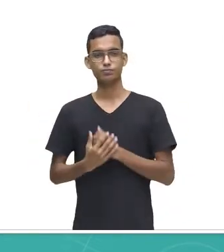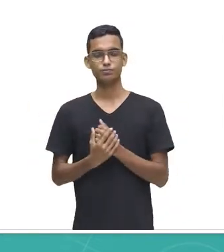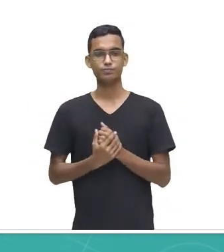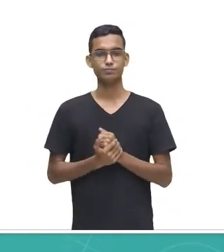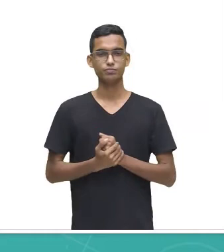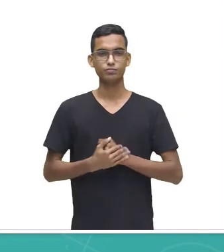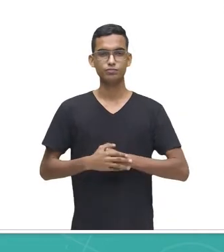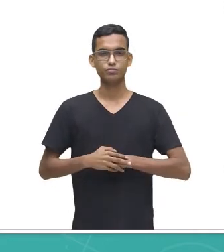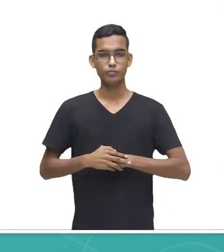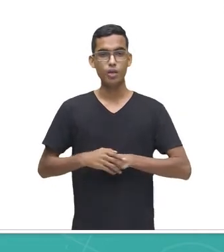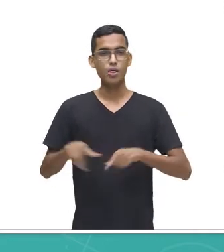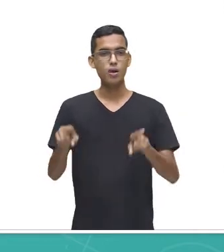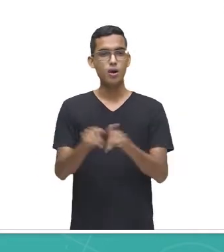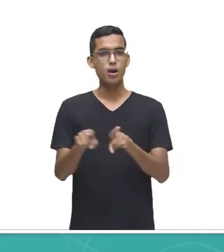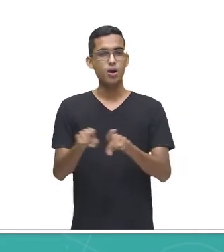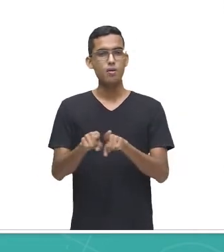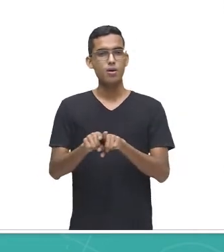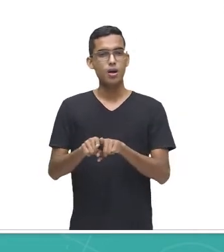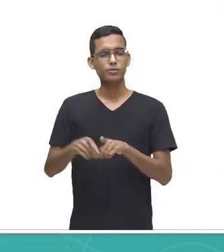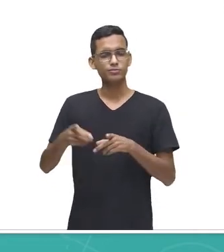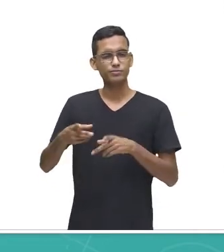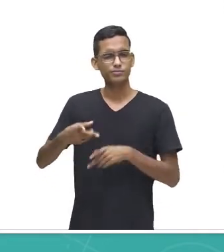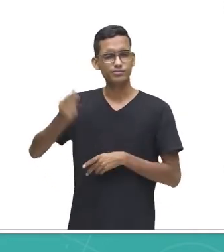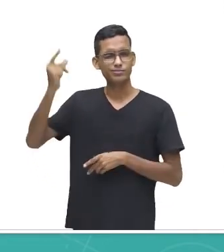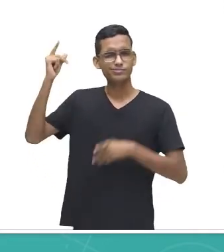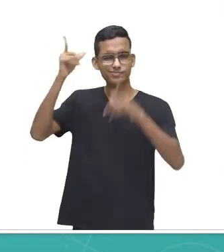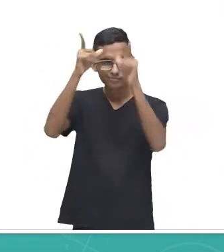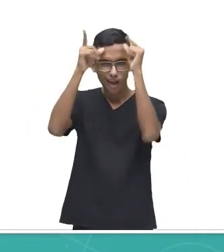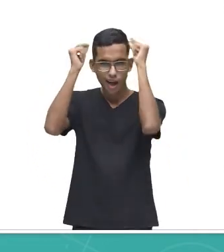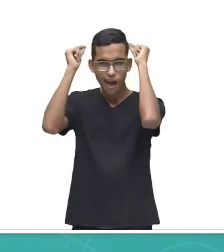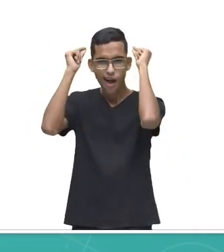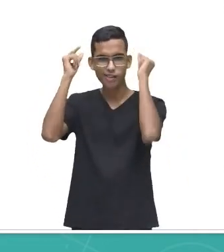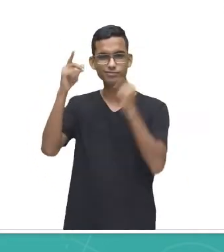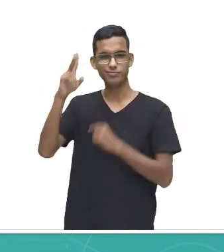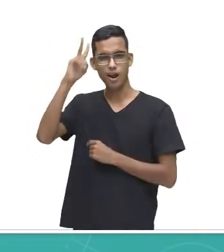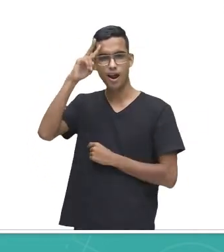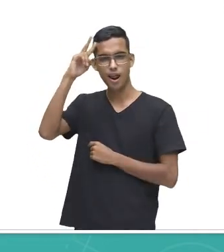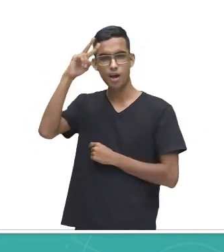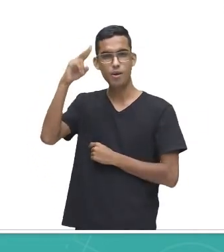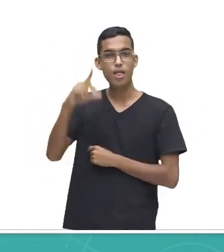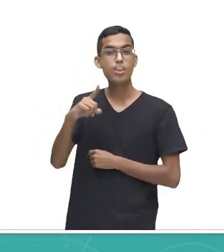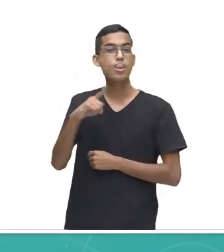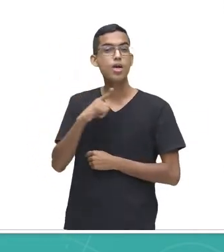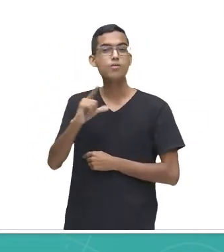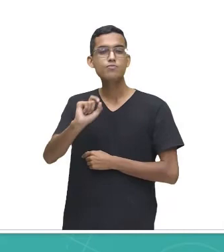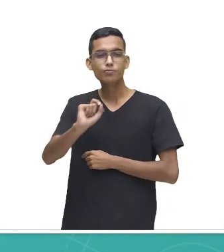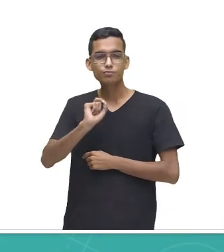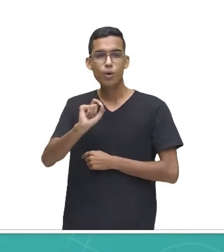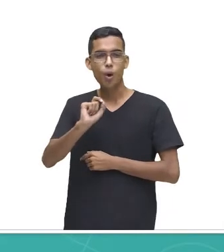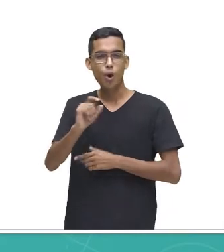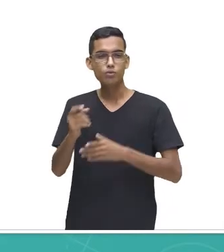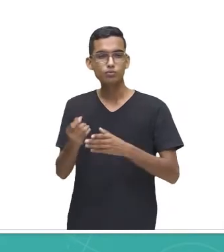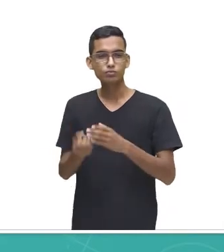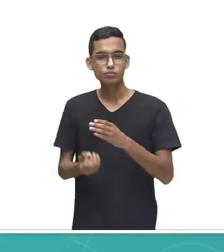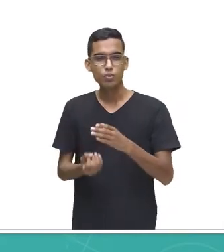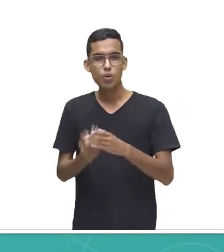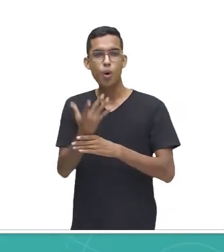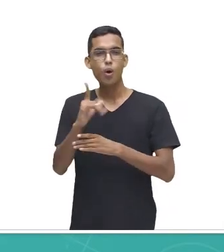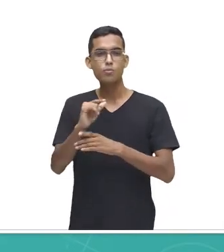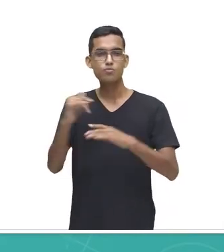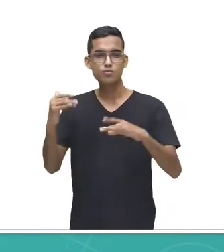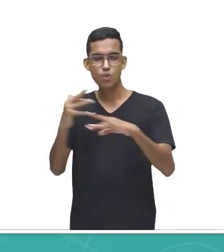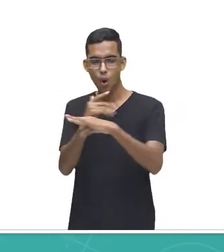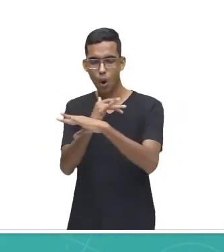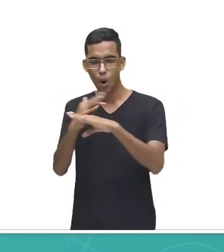polis vai ser também uma grande quebra de paradigma, né? Que era as